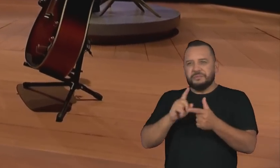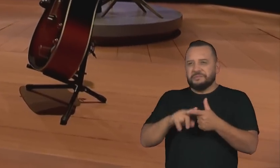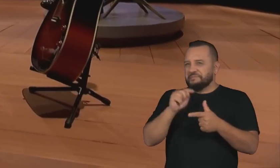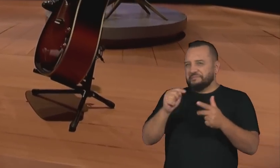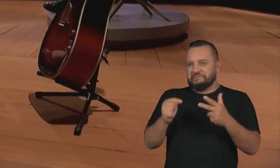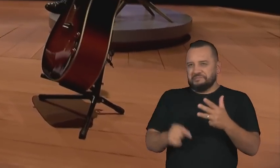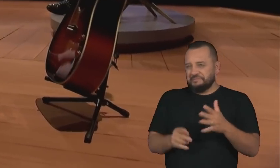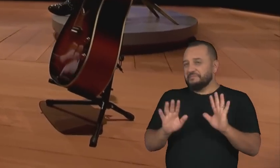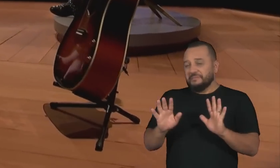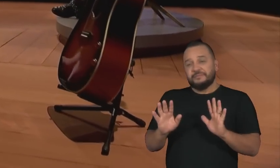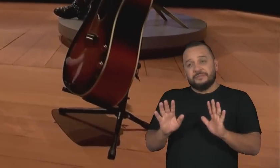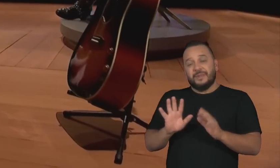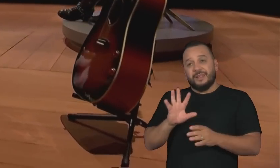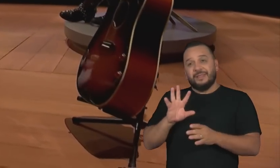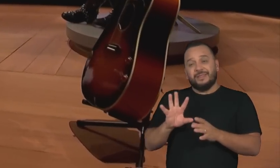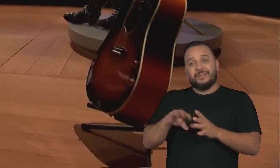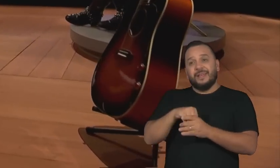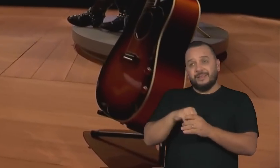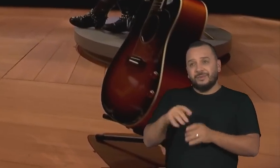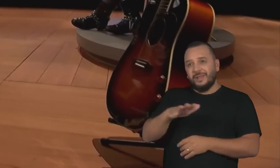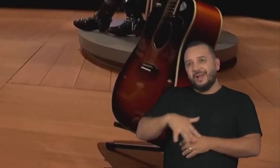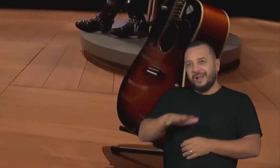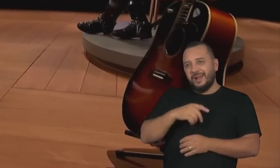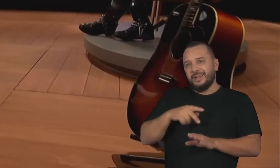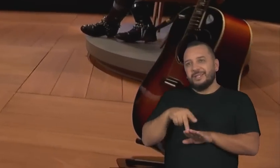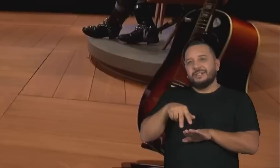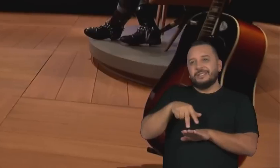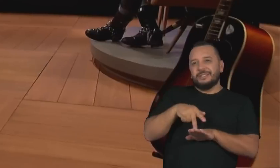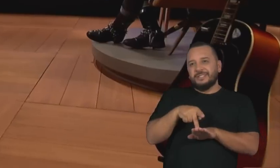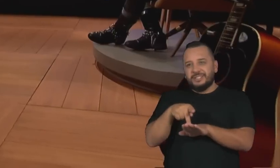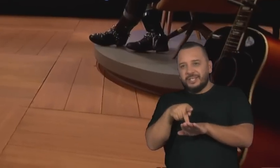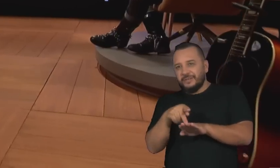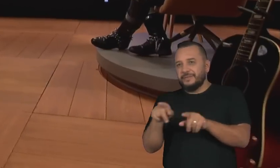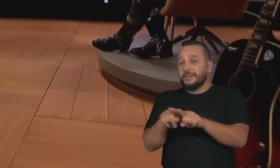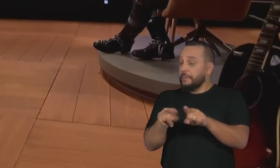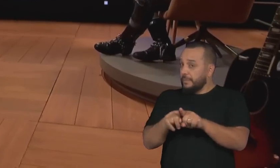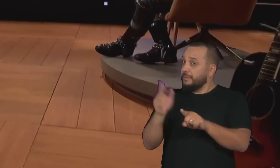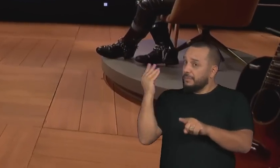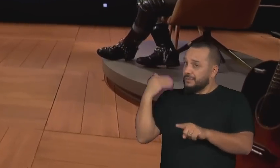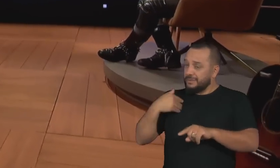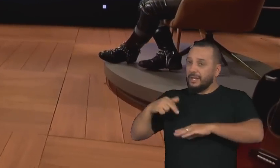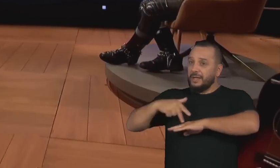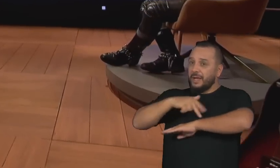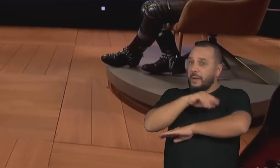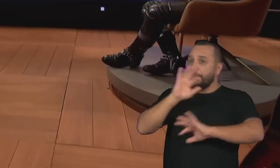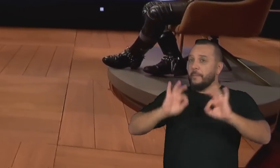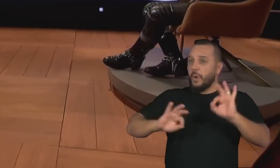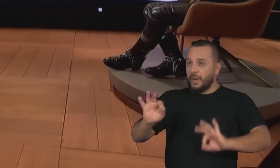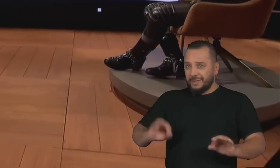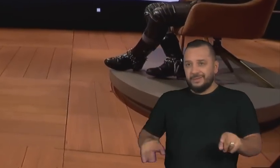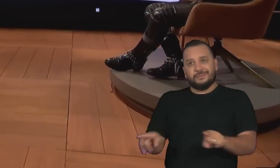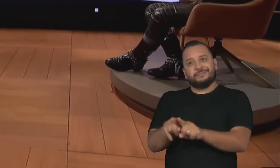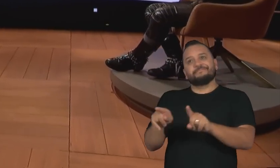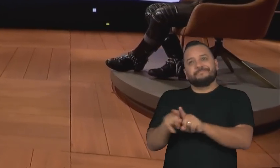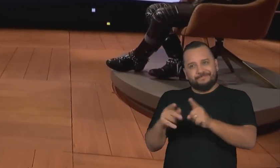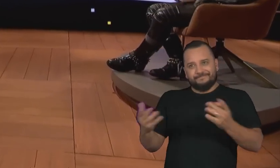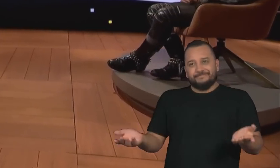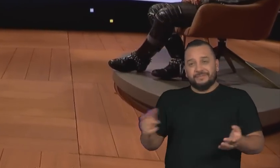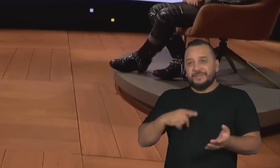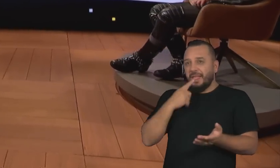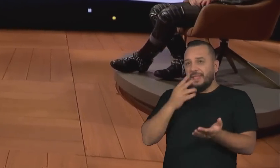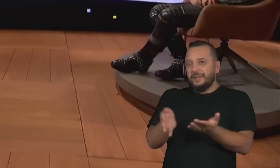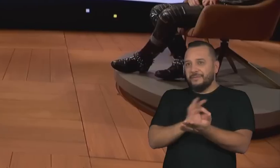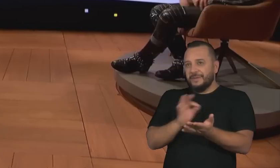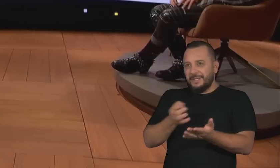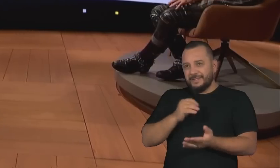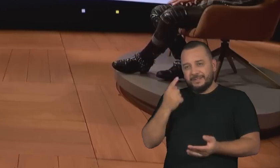presentes assim dentro do mundo do surf e na moda também, no estilo. Né? Desde as revistas de surf, você via os